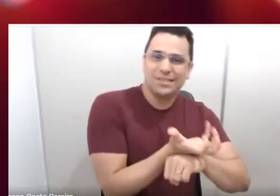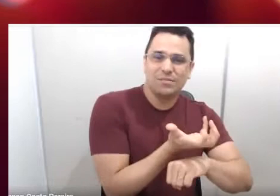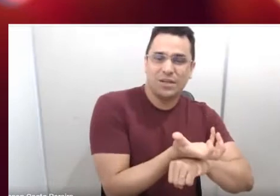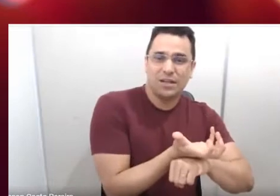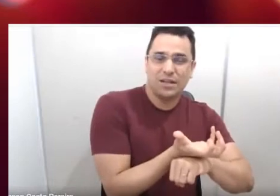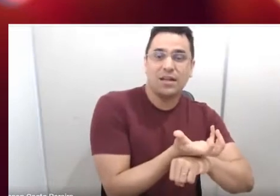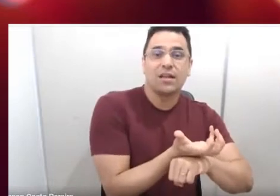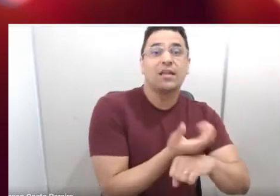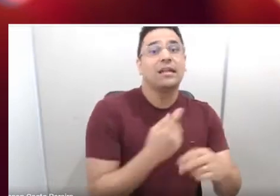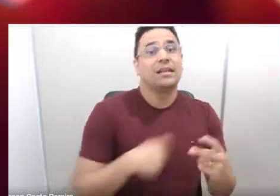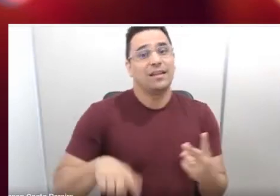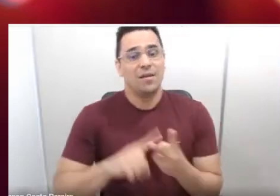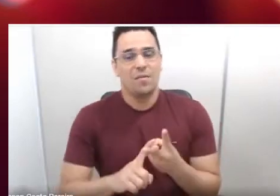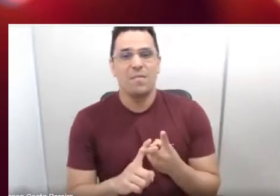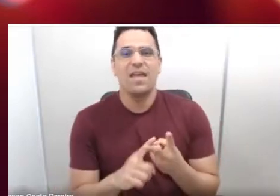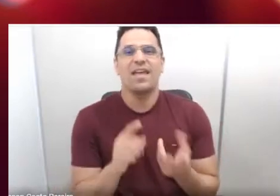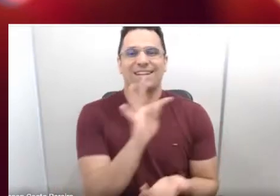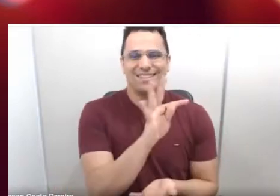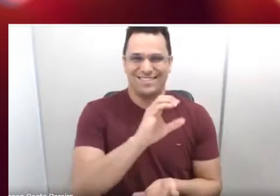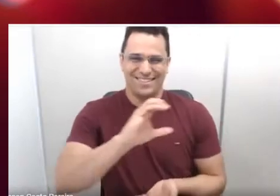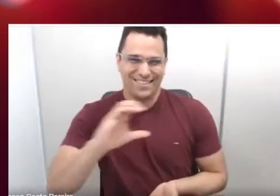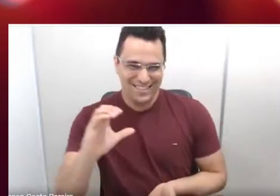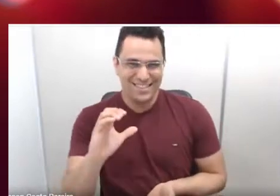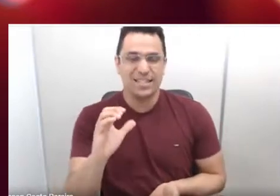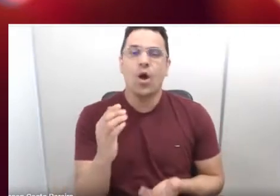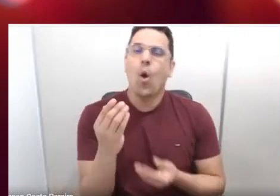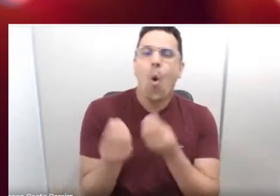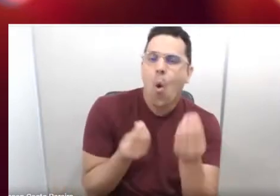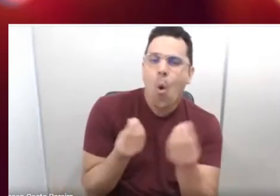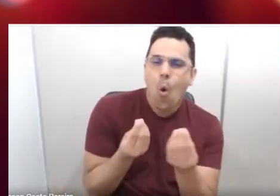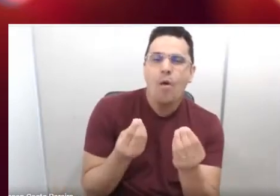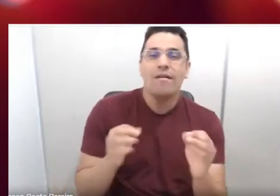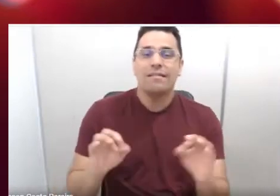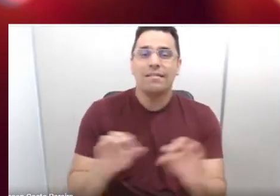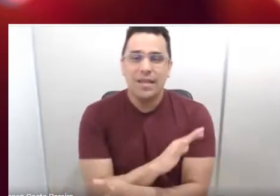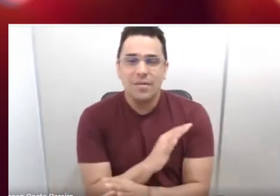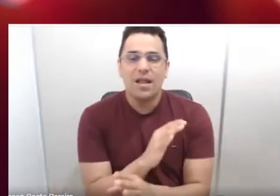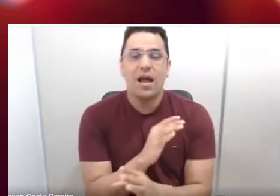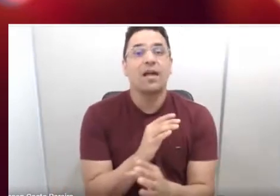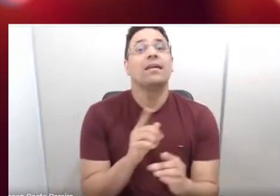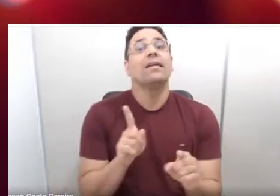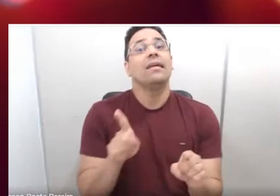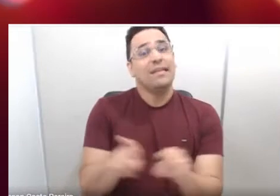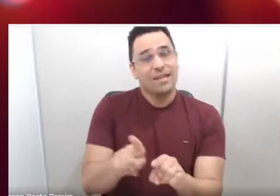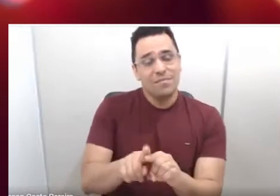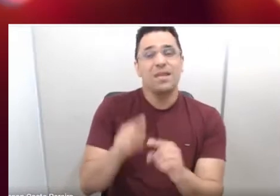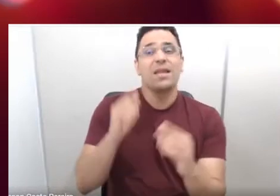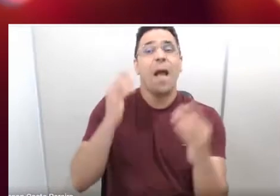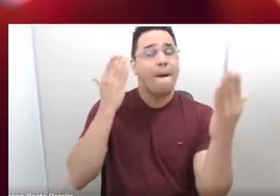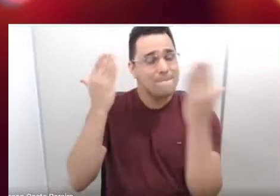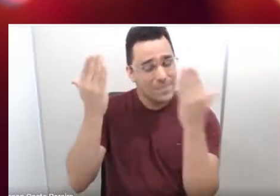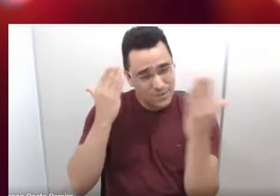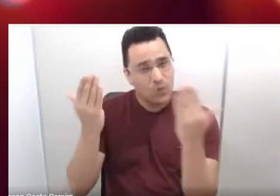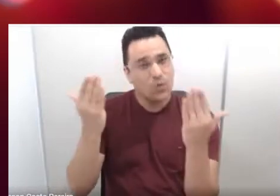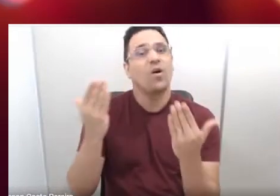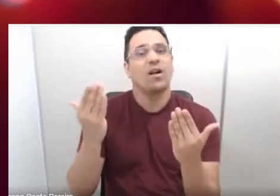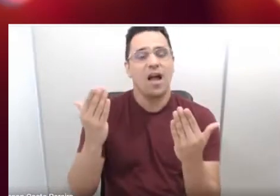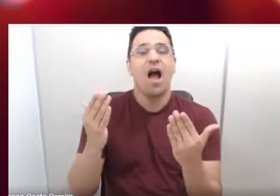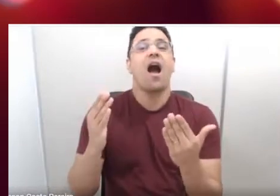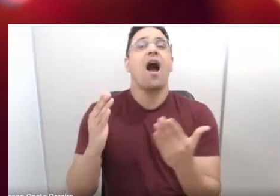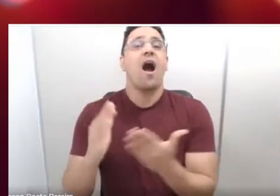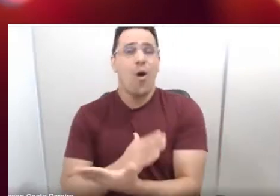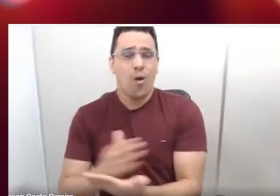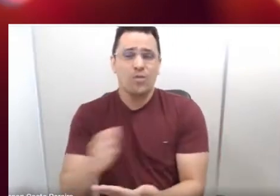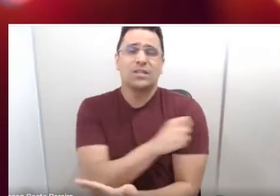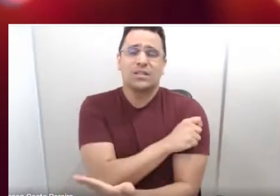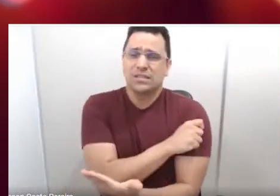de TCCs e monografias, quanto do ponto de vista psicológico também de muitos estudantes aí que, de fato, ficaram muito abalados em